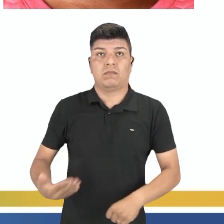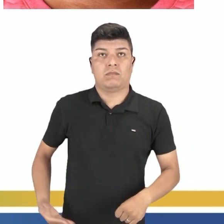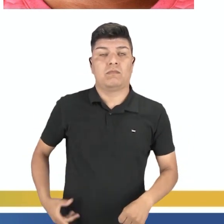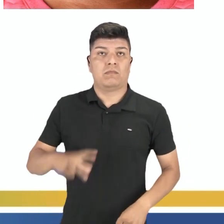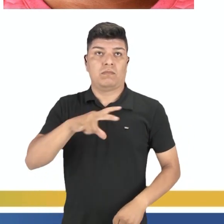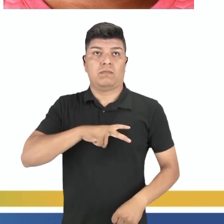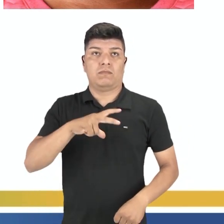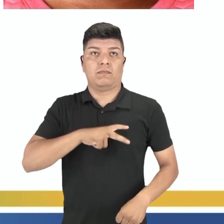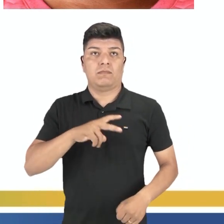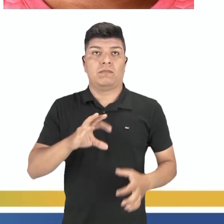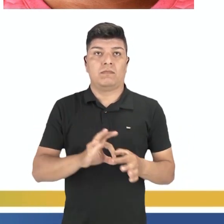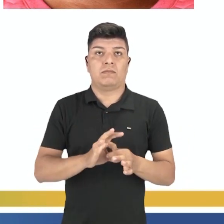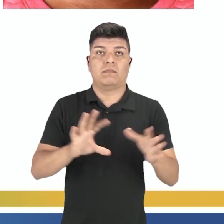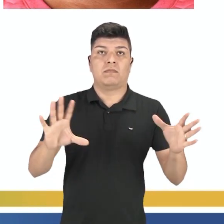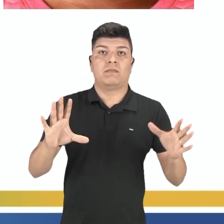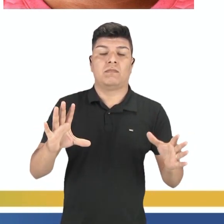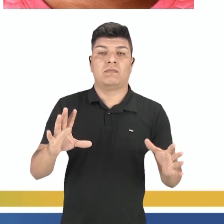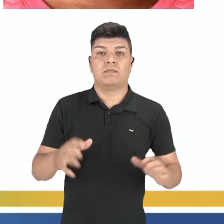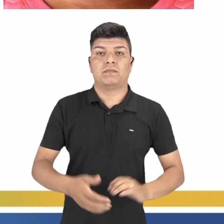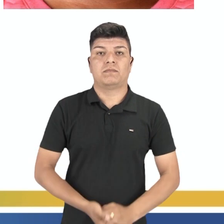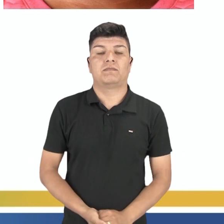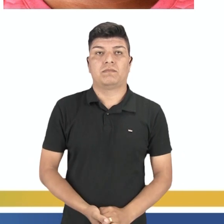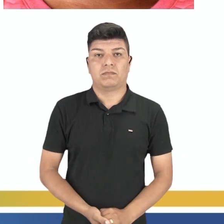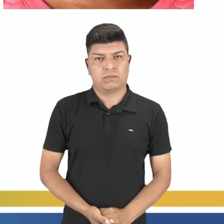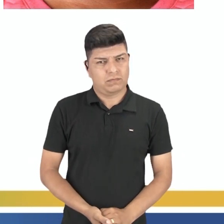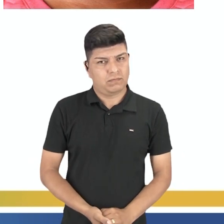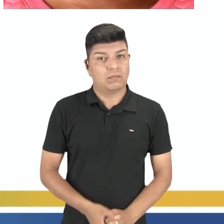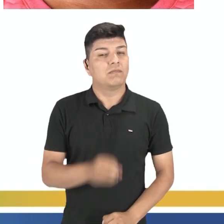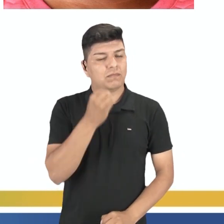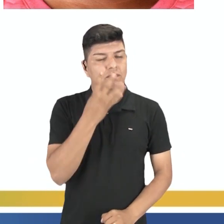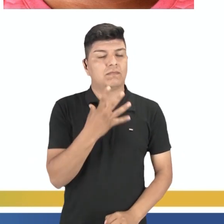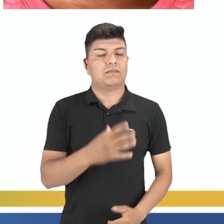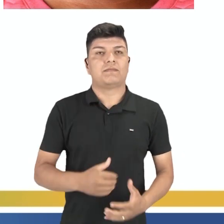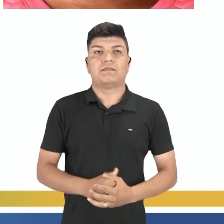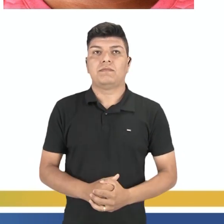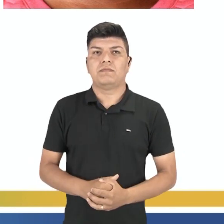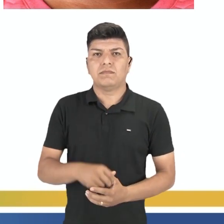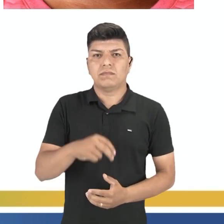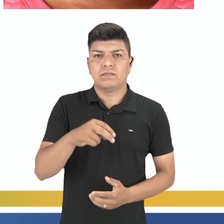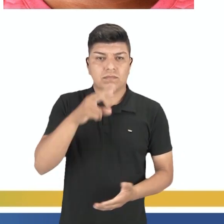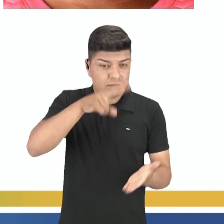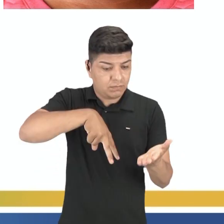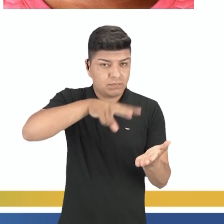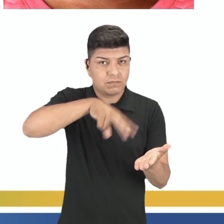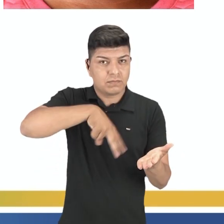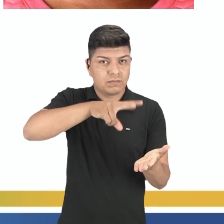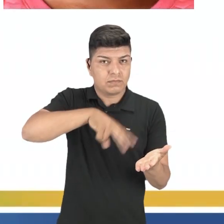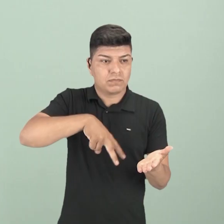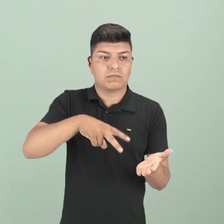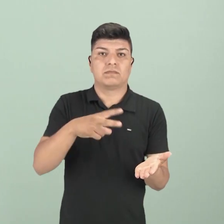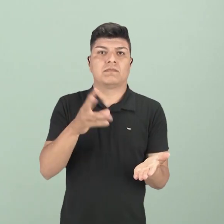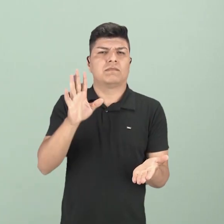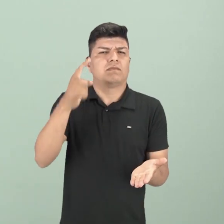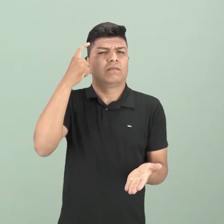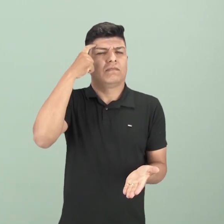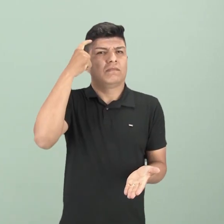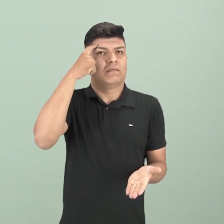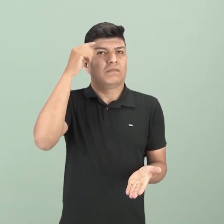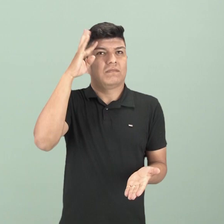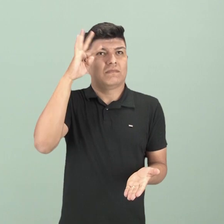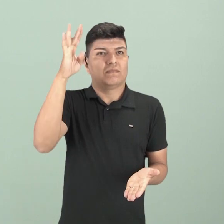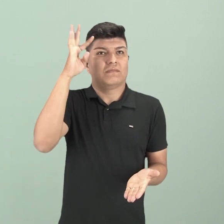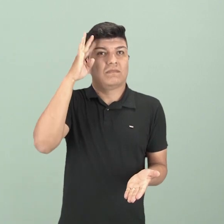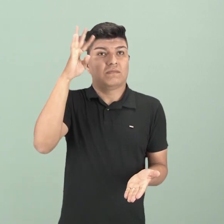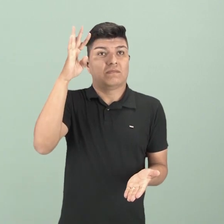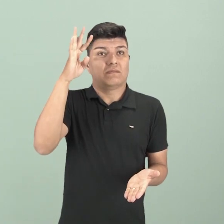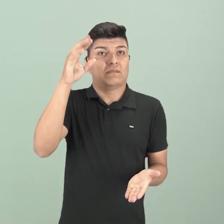privados acessíveis ao público. Muito bem. Lendo essa parte, já fiquem aí pensando e